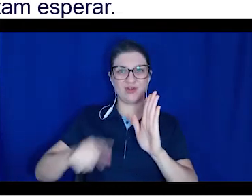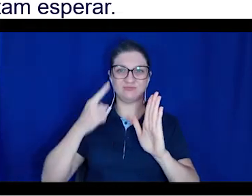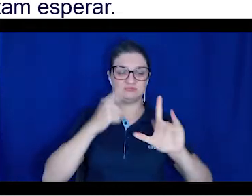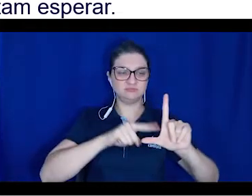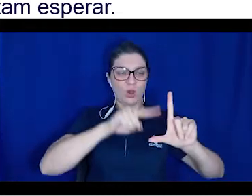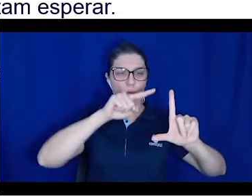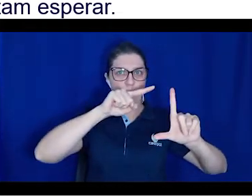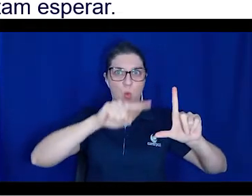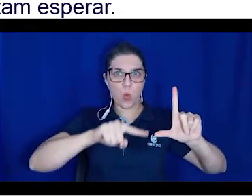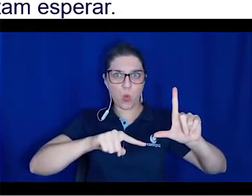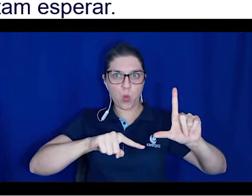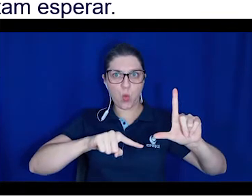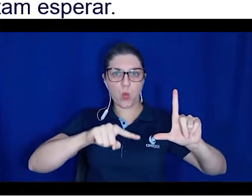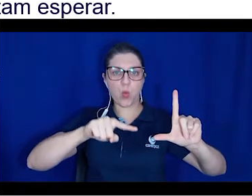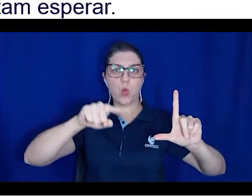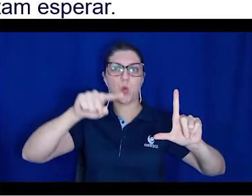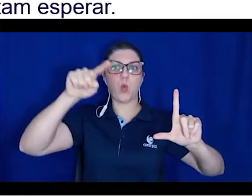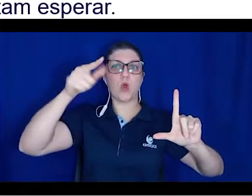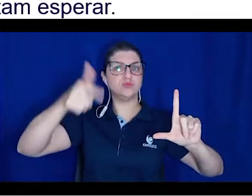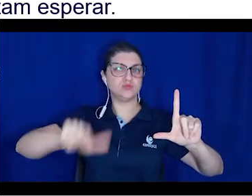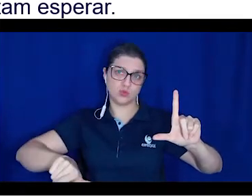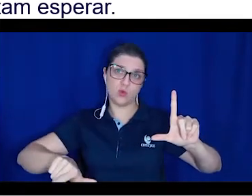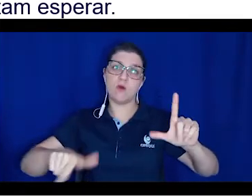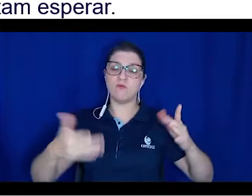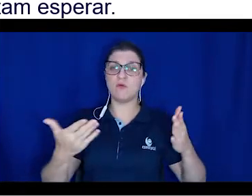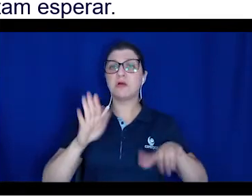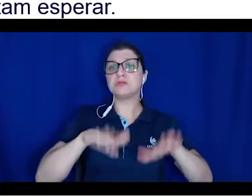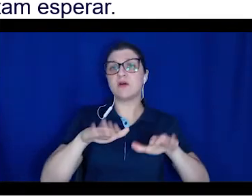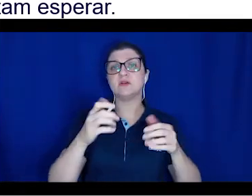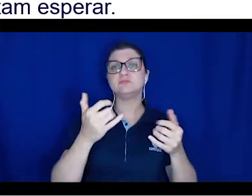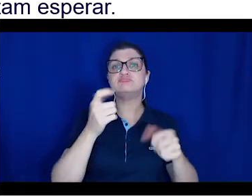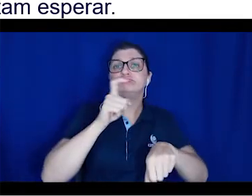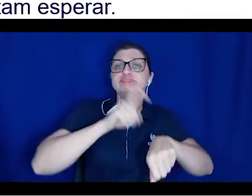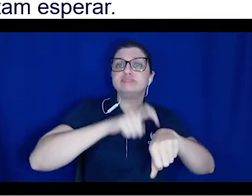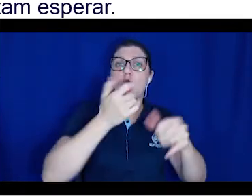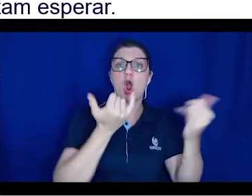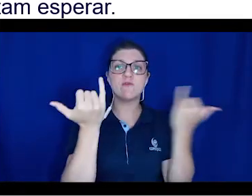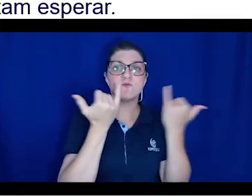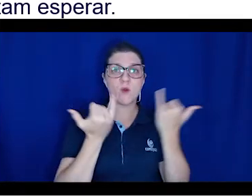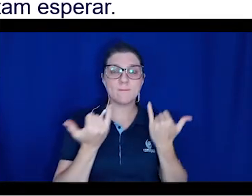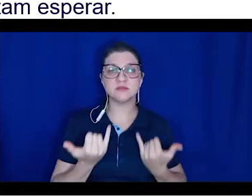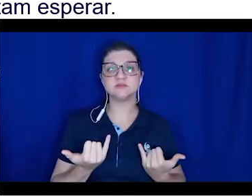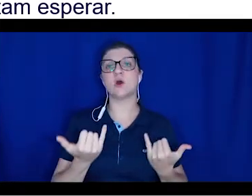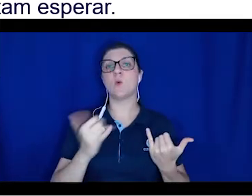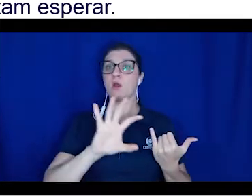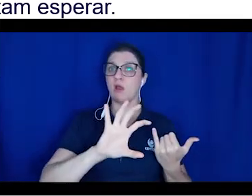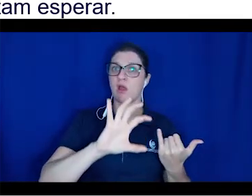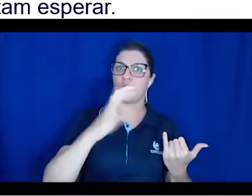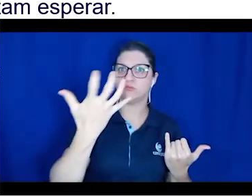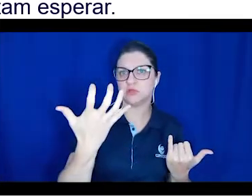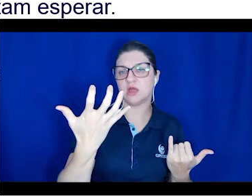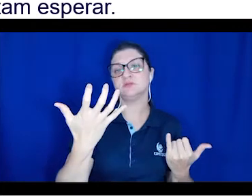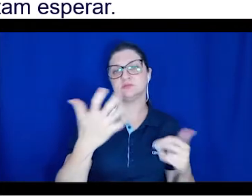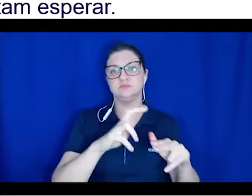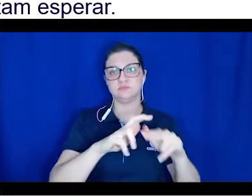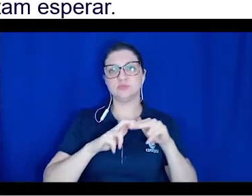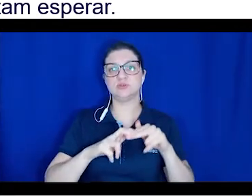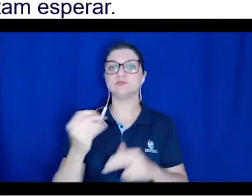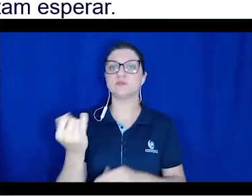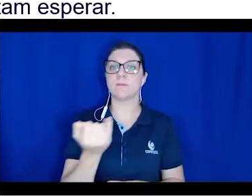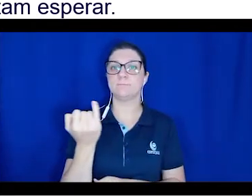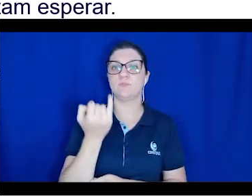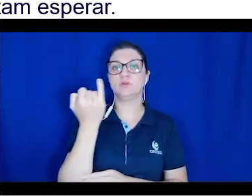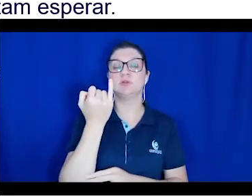dando seguimento nessa alta. Pode ser por algumas notícias imediatas que a torne mais importante, por isso que passa a